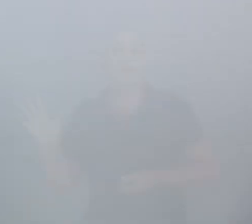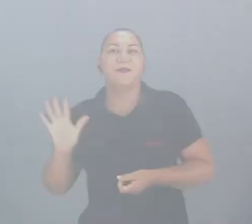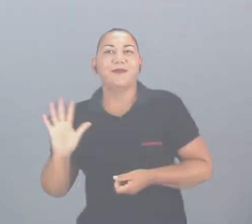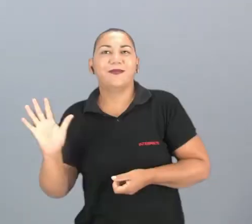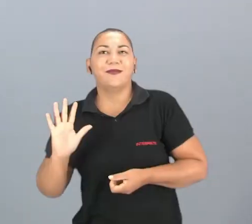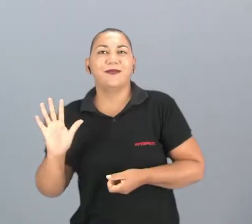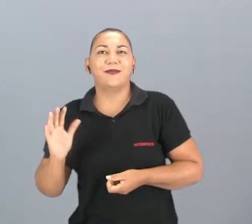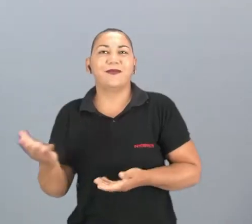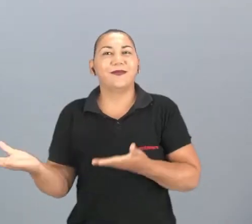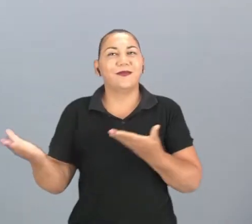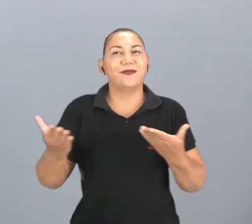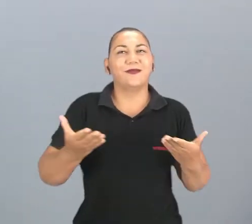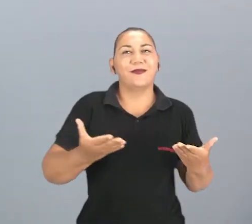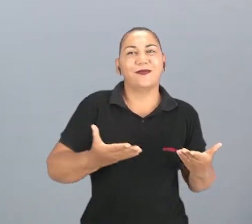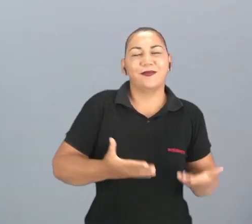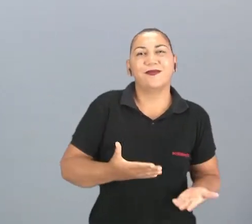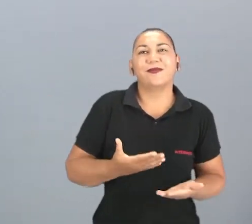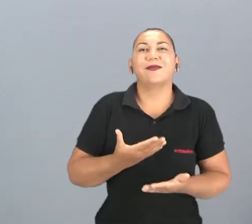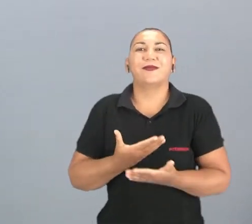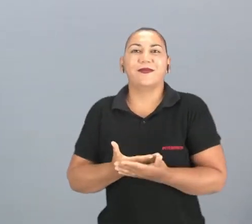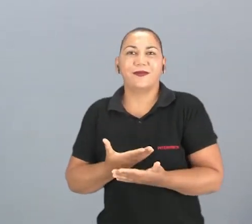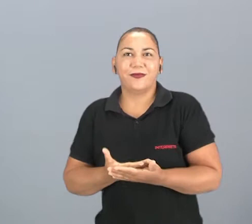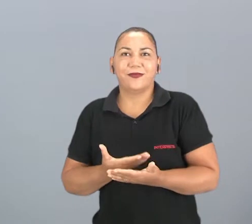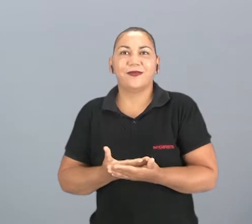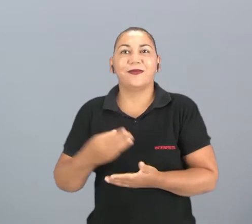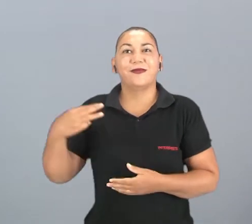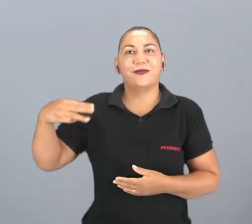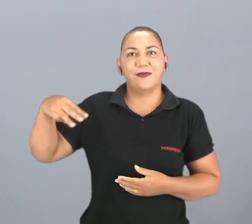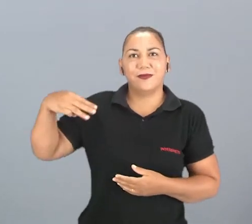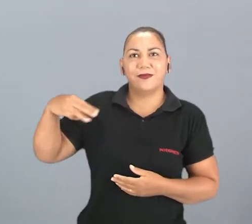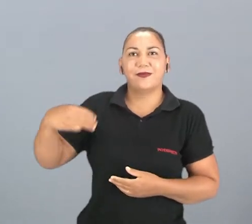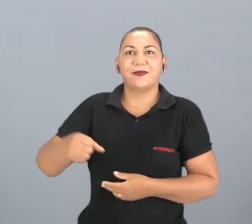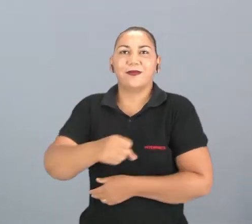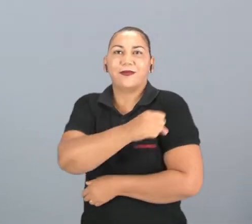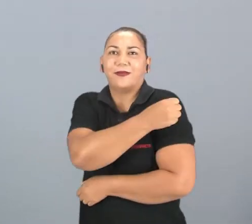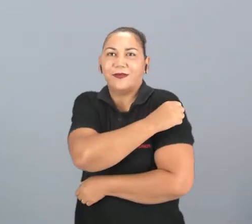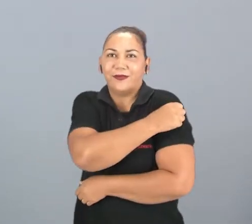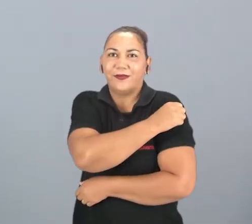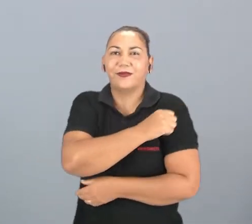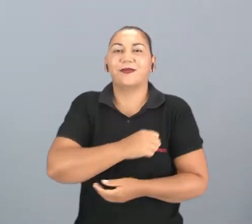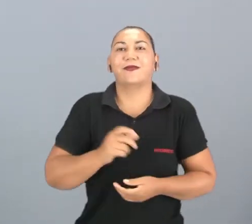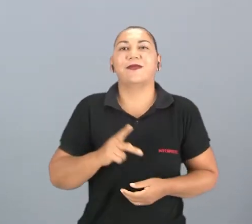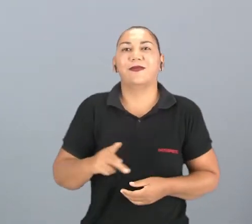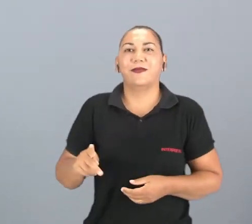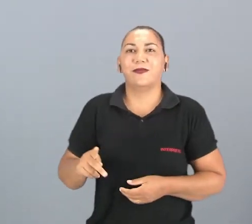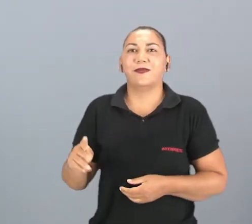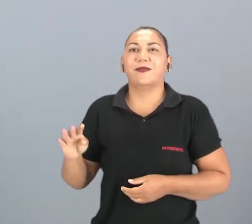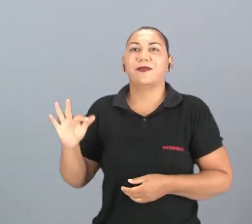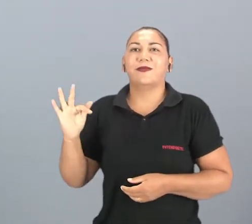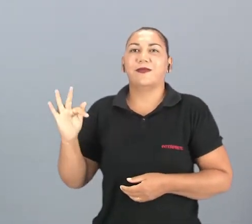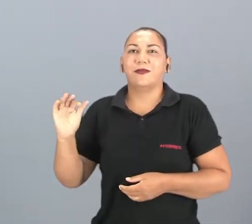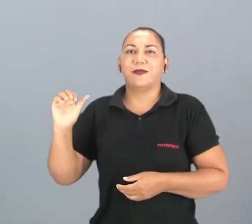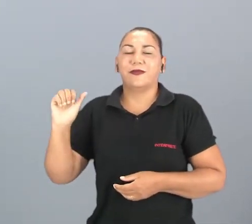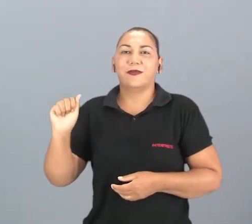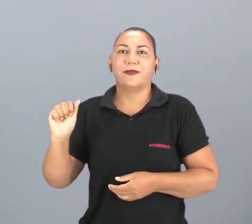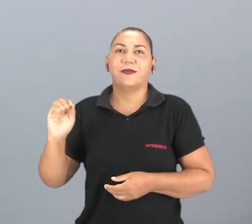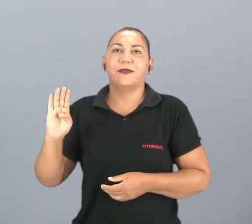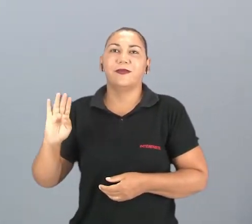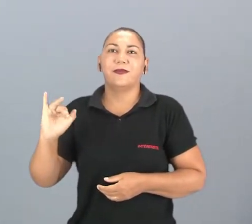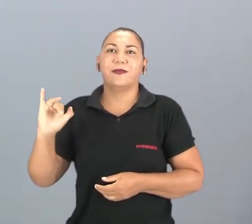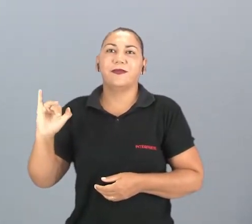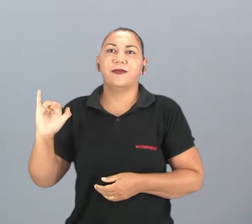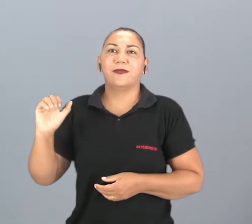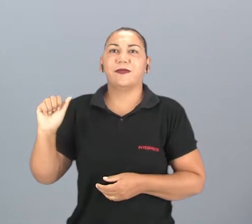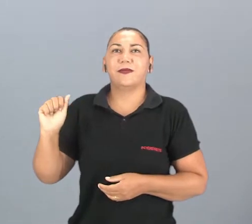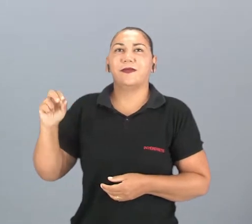Olá, sejam bem-vindos a mais uma aula de matemática do 8º ano. Eu sou a professora Fabiane Farias e hoje